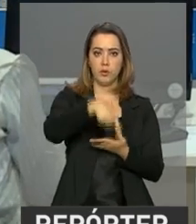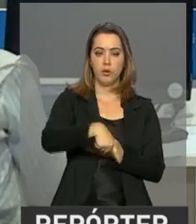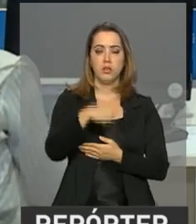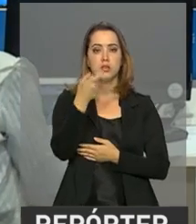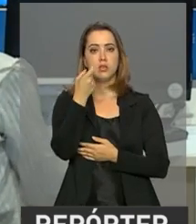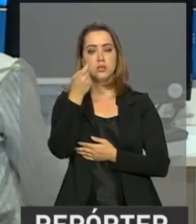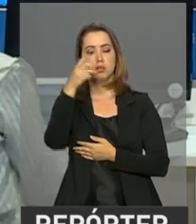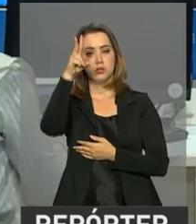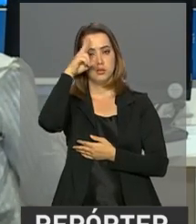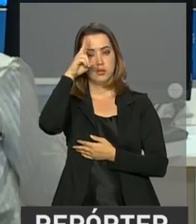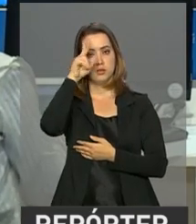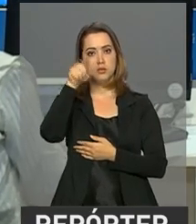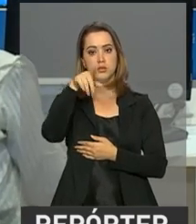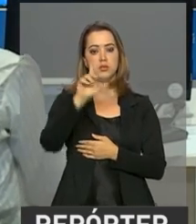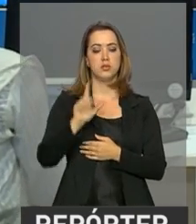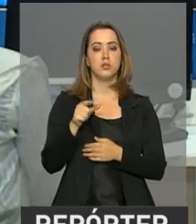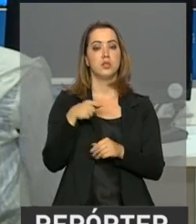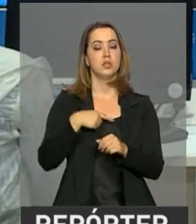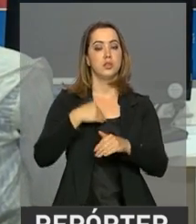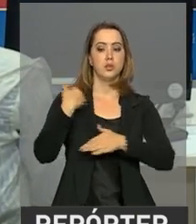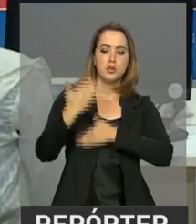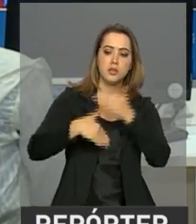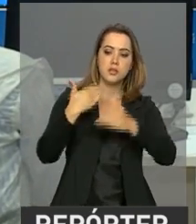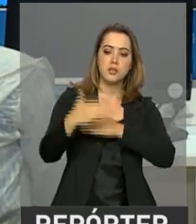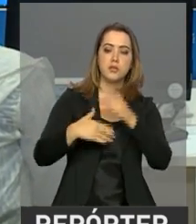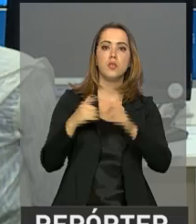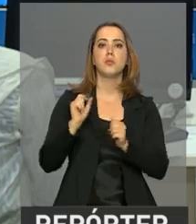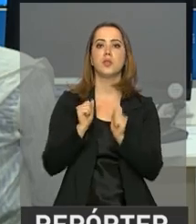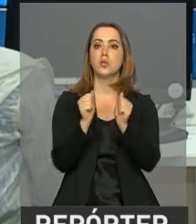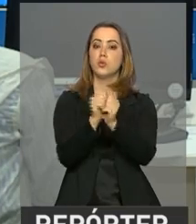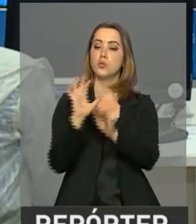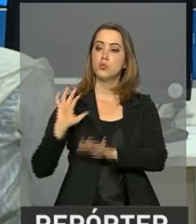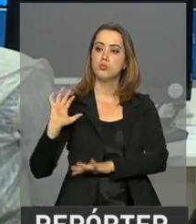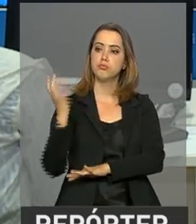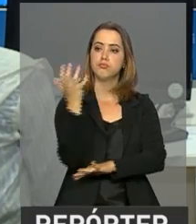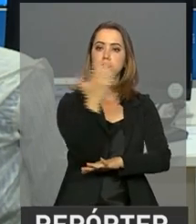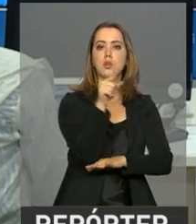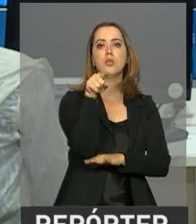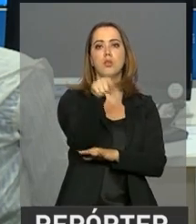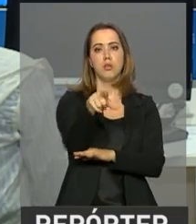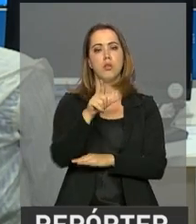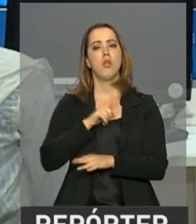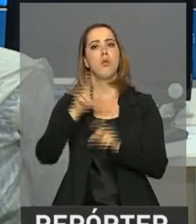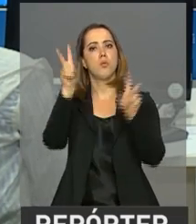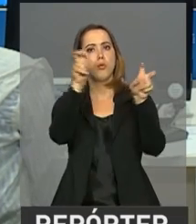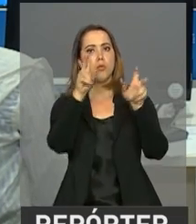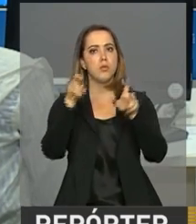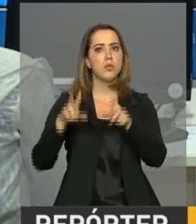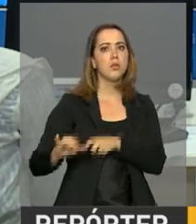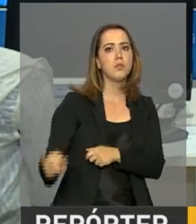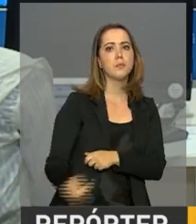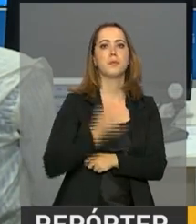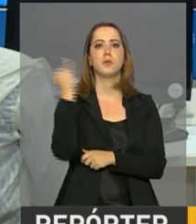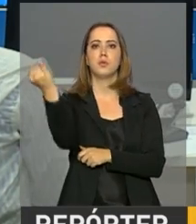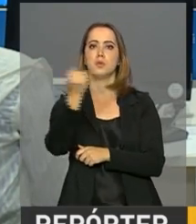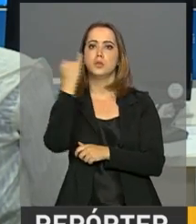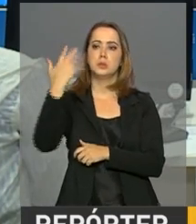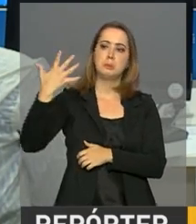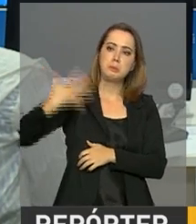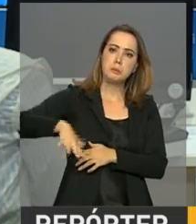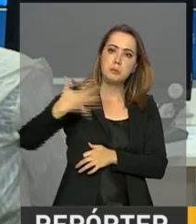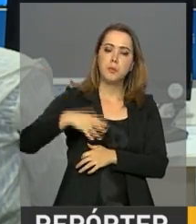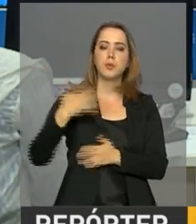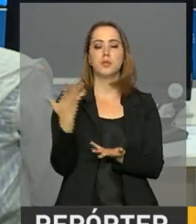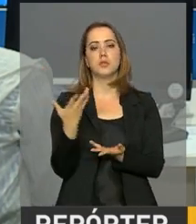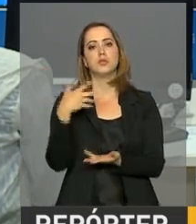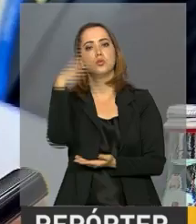sobre desenvolvimento sustentável. Segundo ele, o tema é dos mais caros ao Brasil. E nessa área, o G20